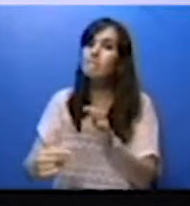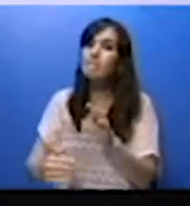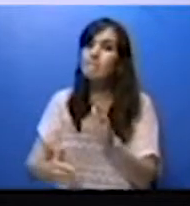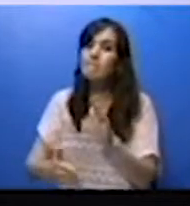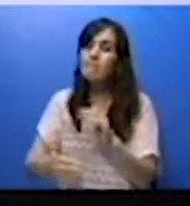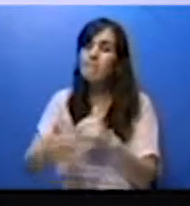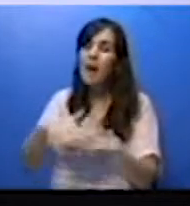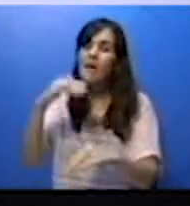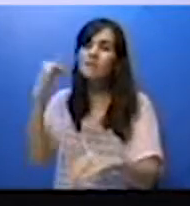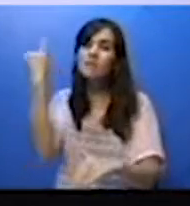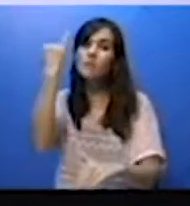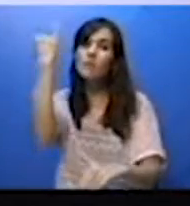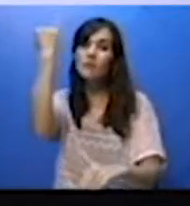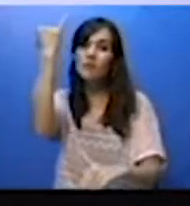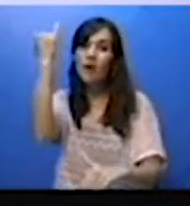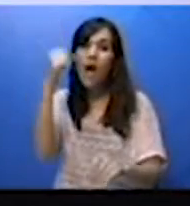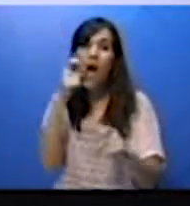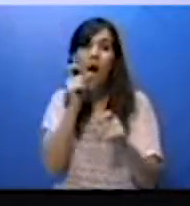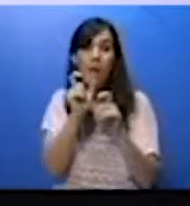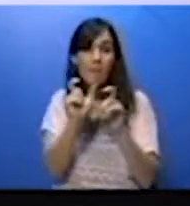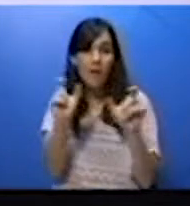como um todo o